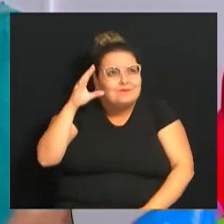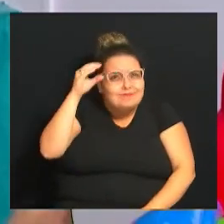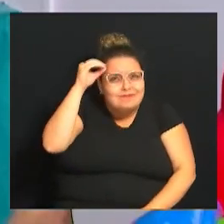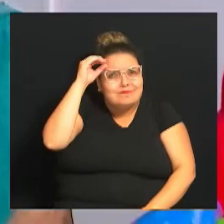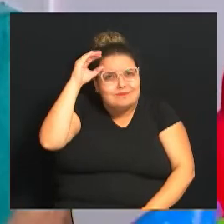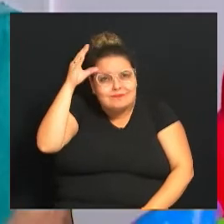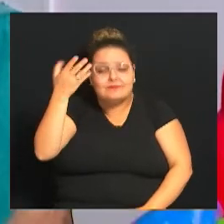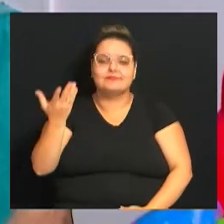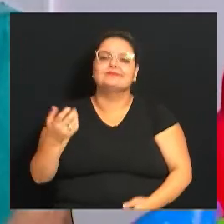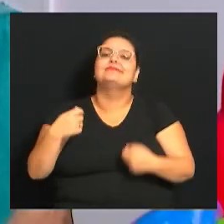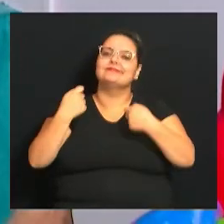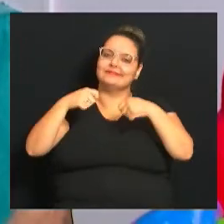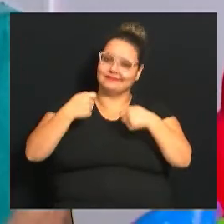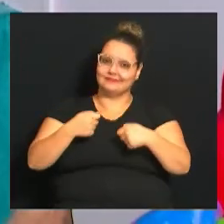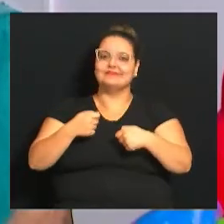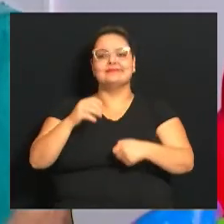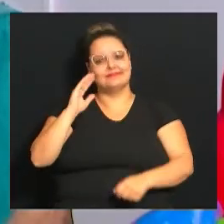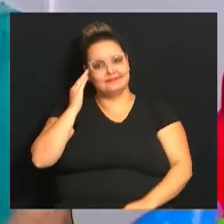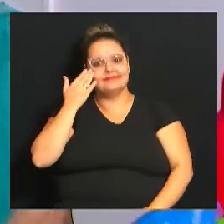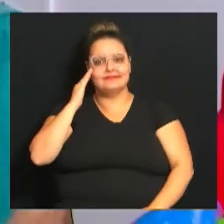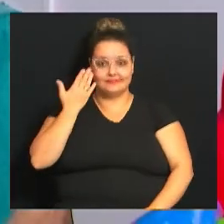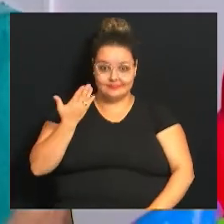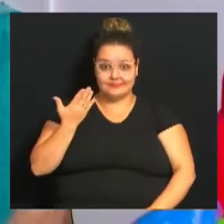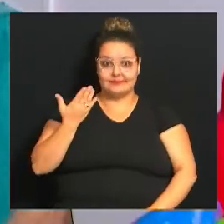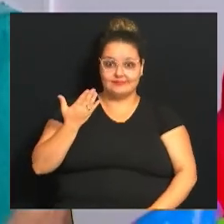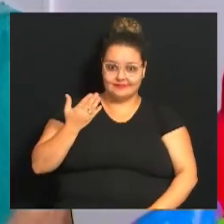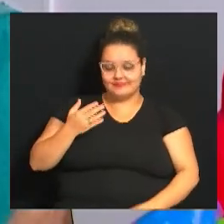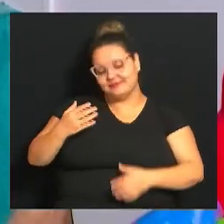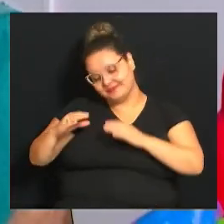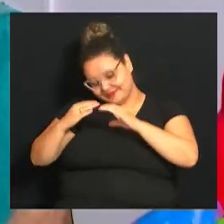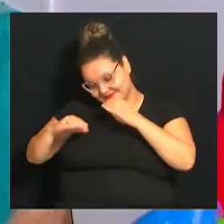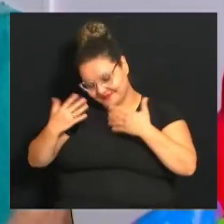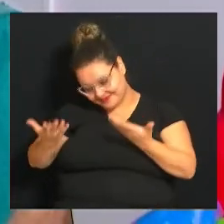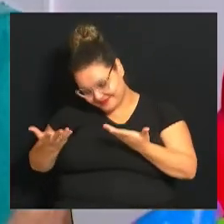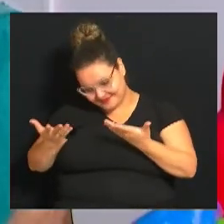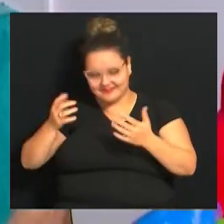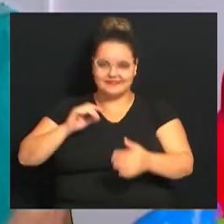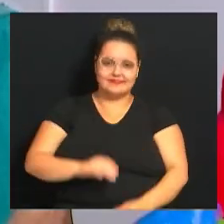precisamos aprender a como ter uma comunicação mais efetiva. O cachorro